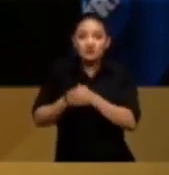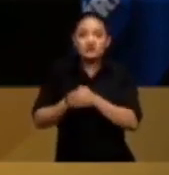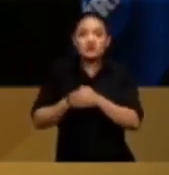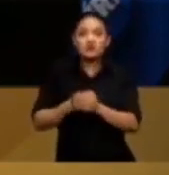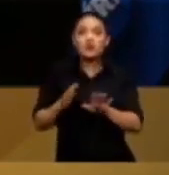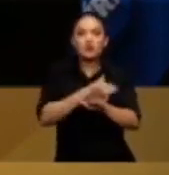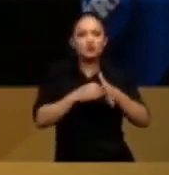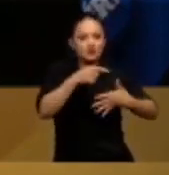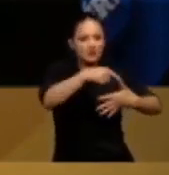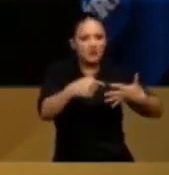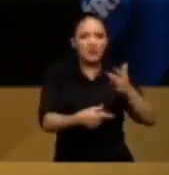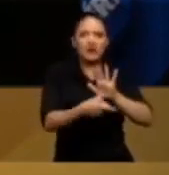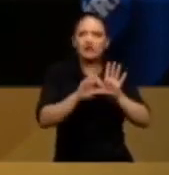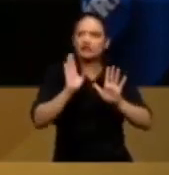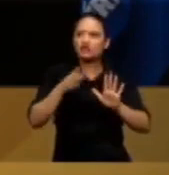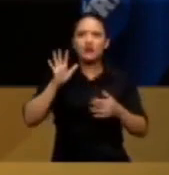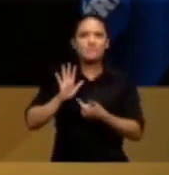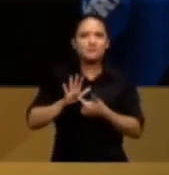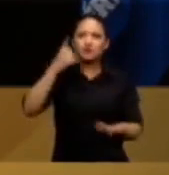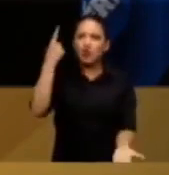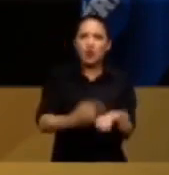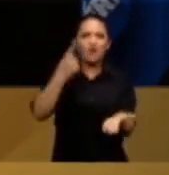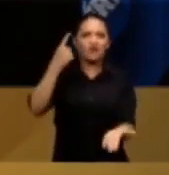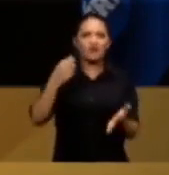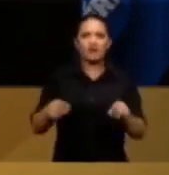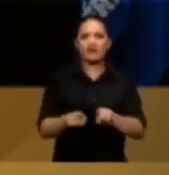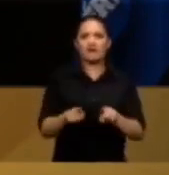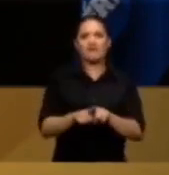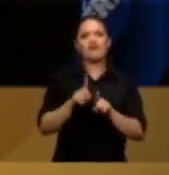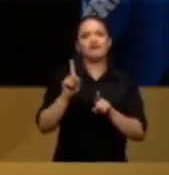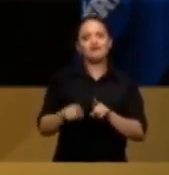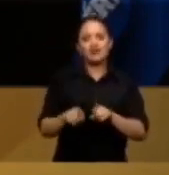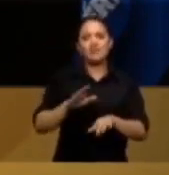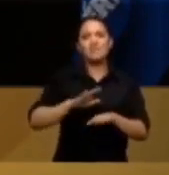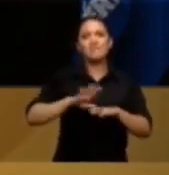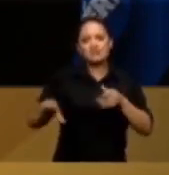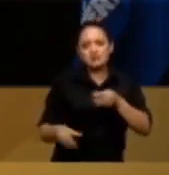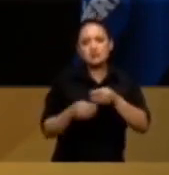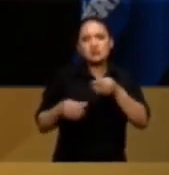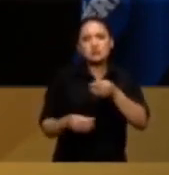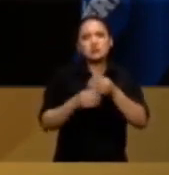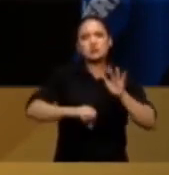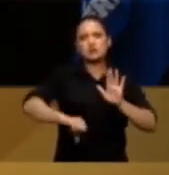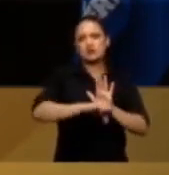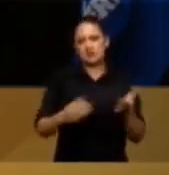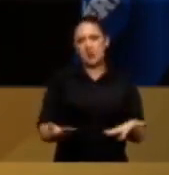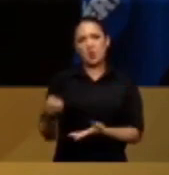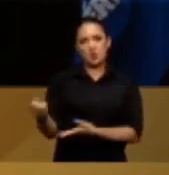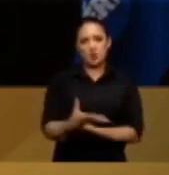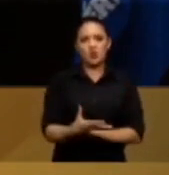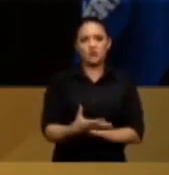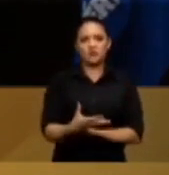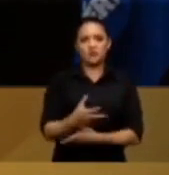foram ratificados por um fato que se reveste dos atributos da novidade e da contemporaneidade. A